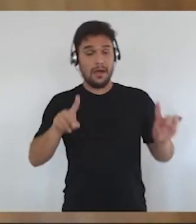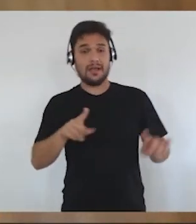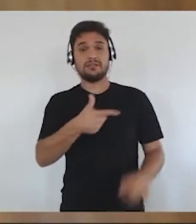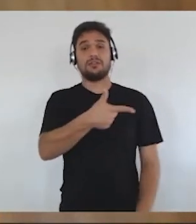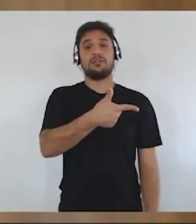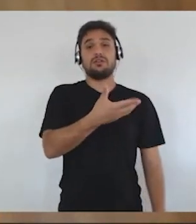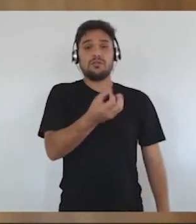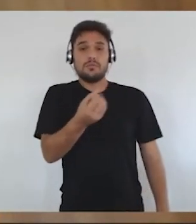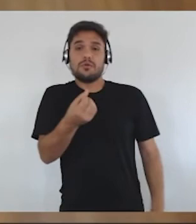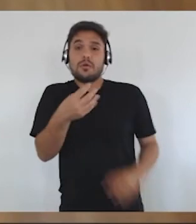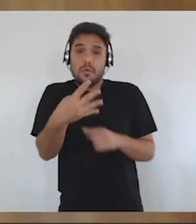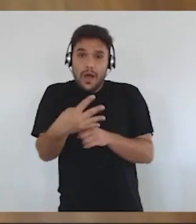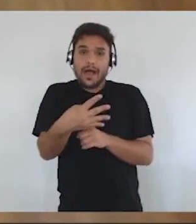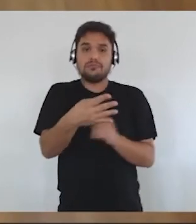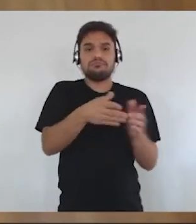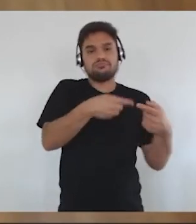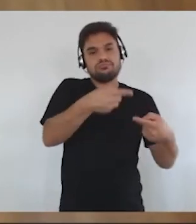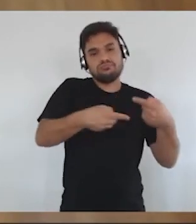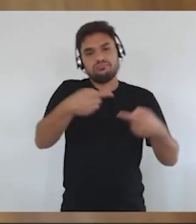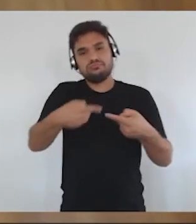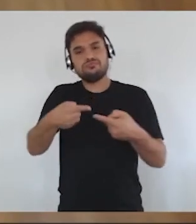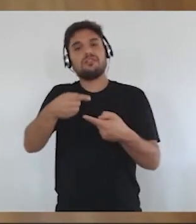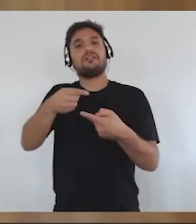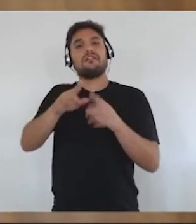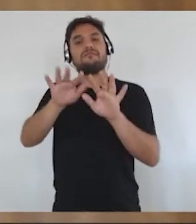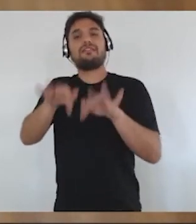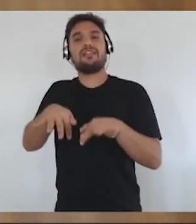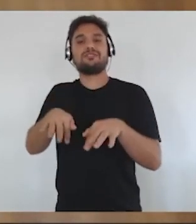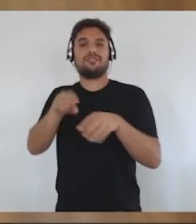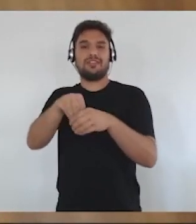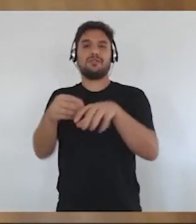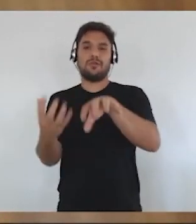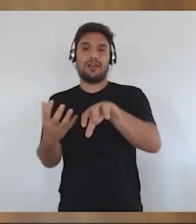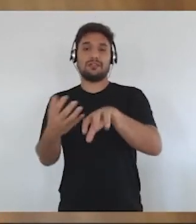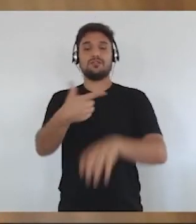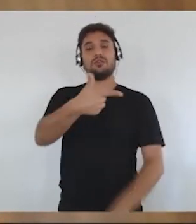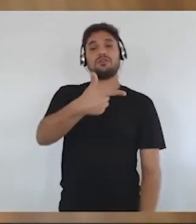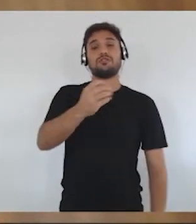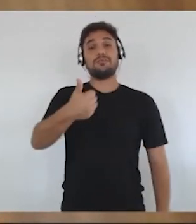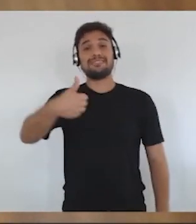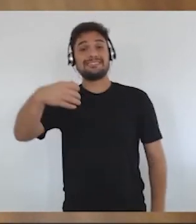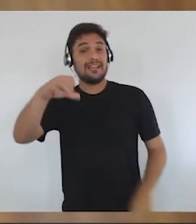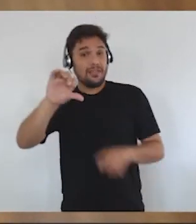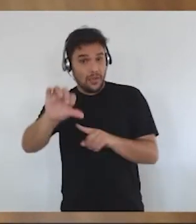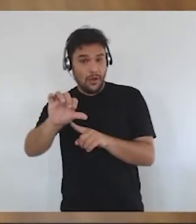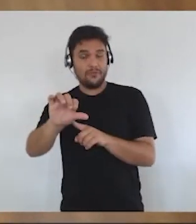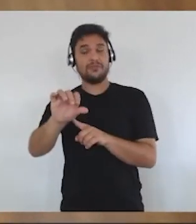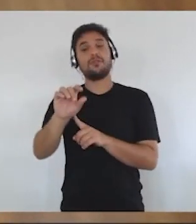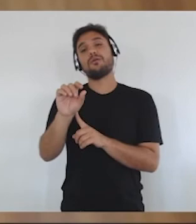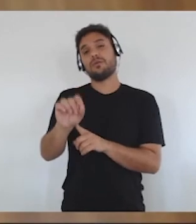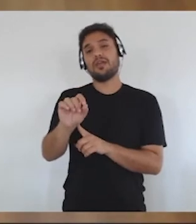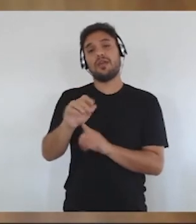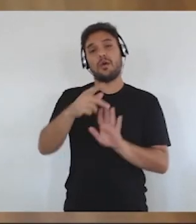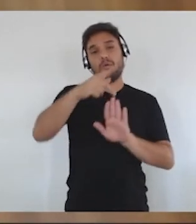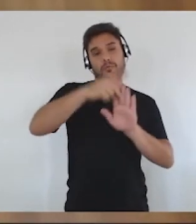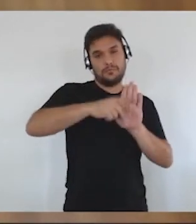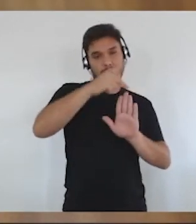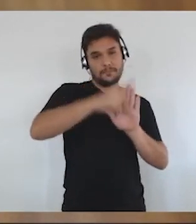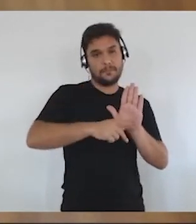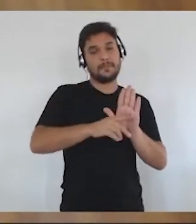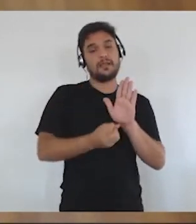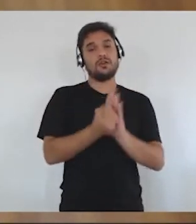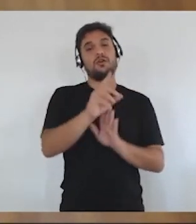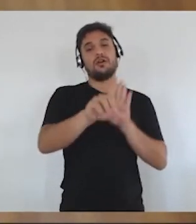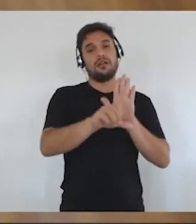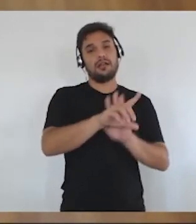e finalizada no âmbito do Congresso Nacional em 2019, quando o projeto que redundou na Lei